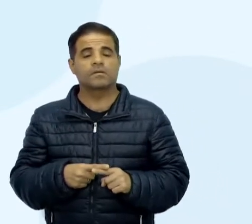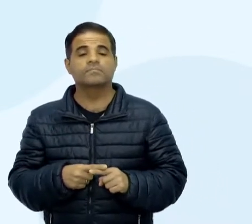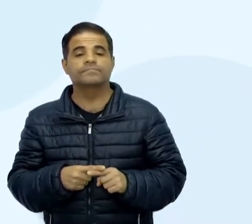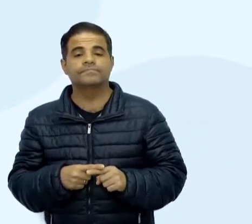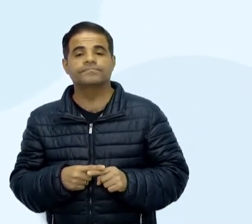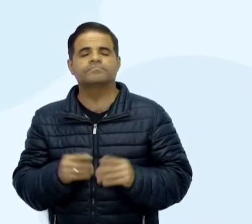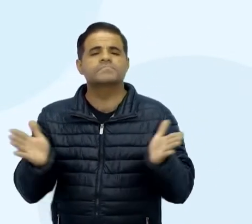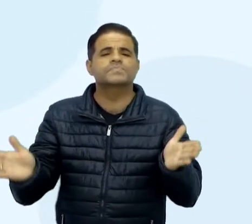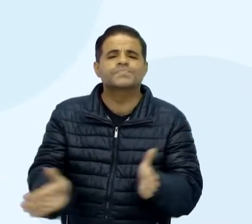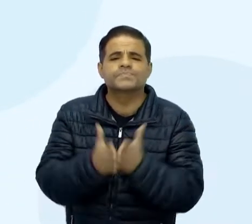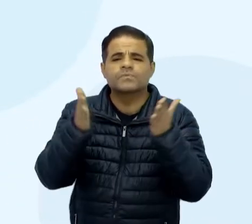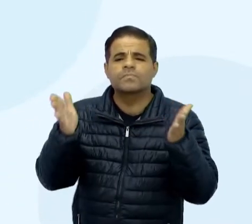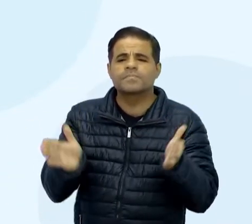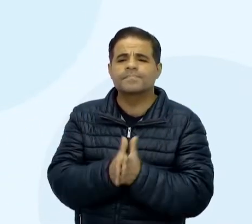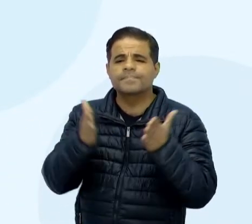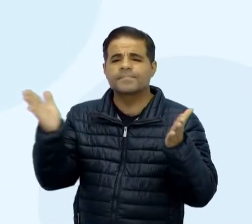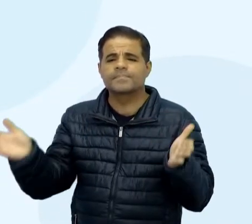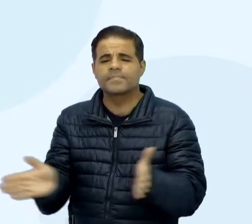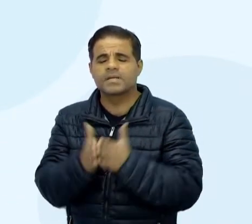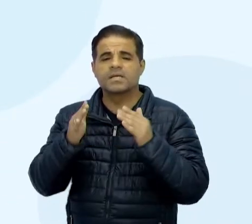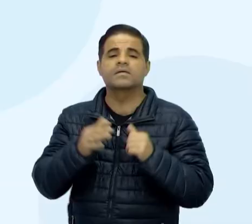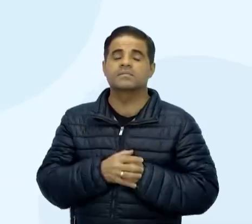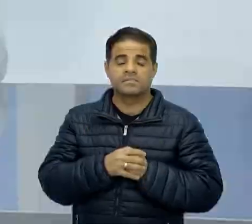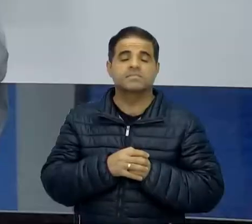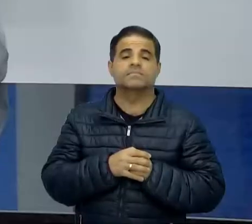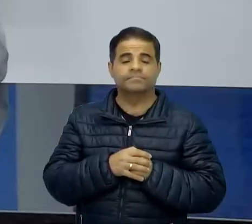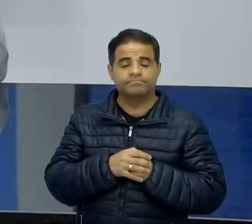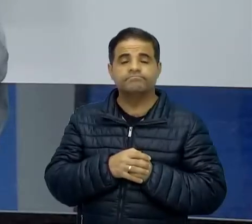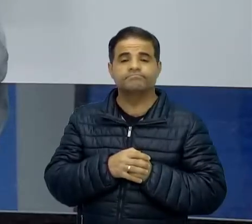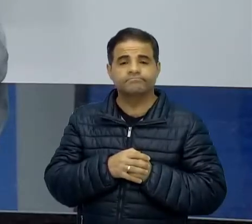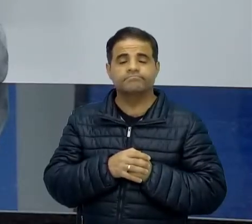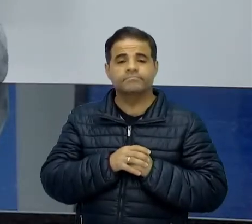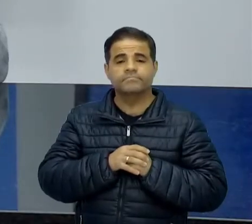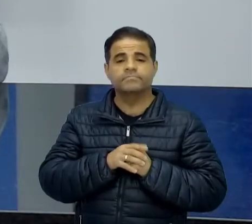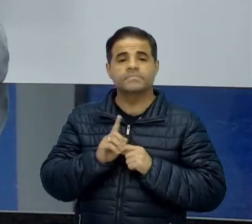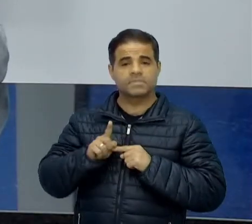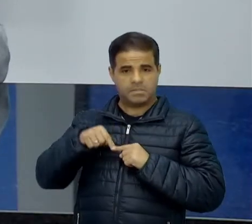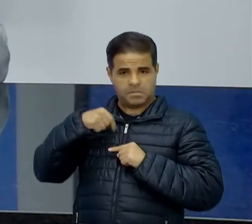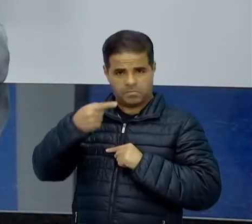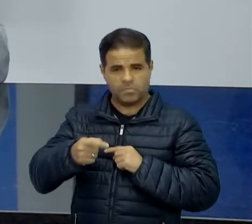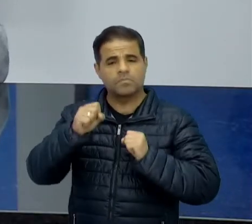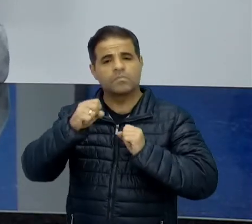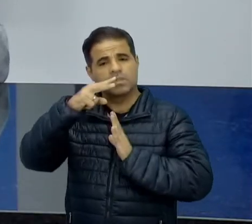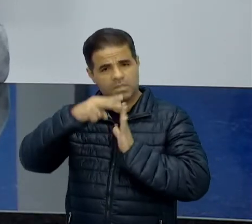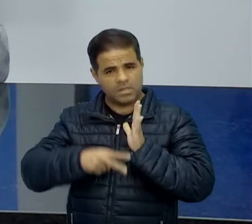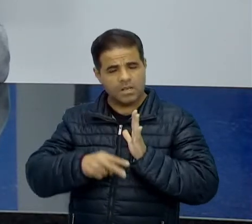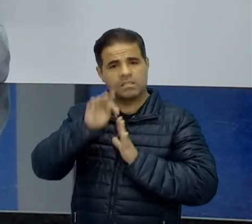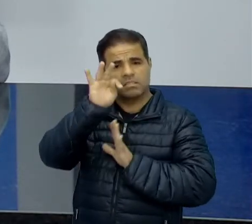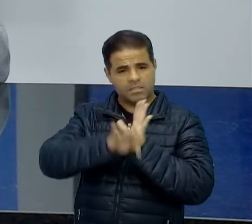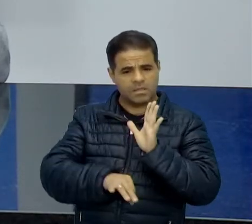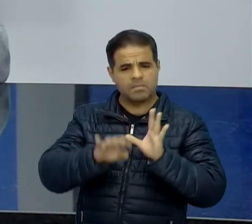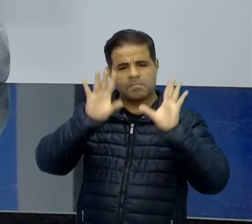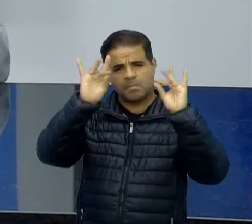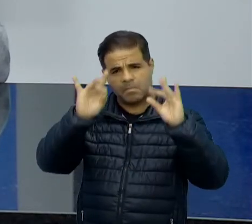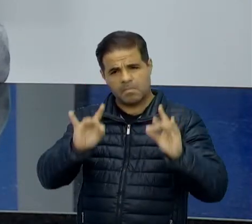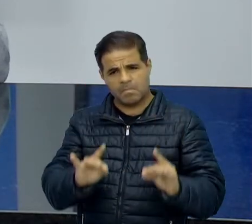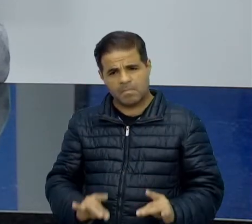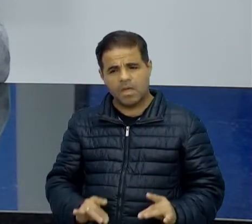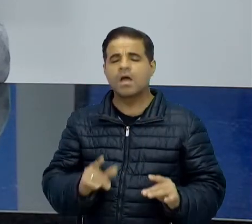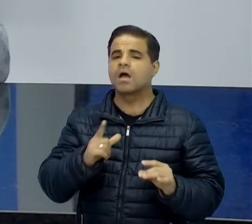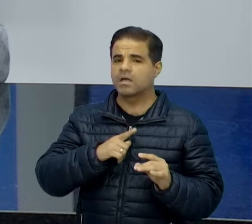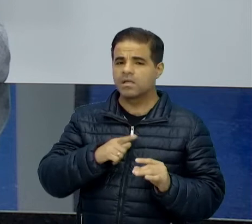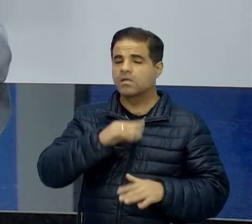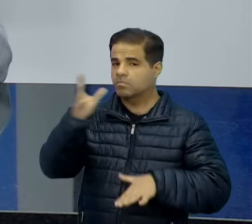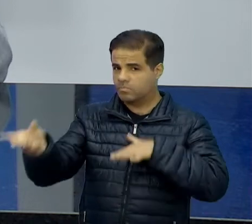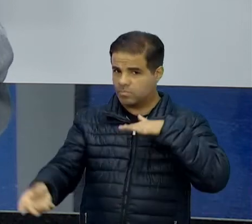Por pobreza, tá? Então pode voltar para mim. Basicamente, depois vocês podem ler esse texto na íntegra, tá? Ele está no